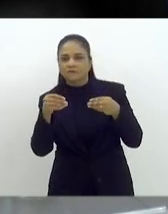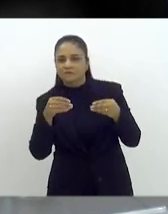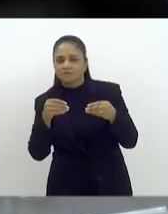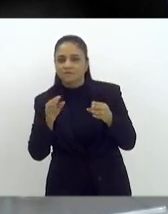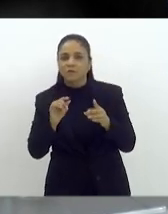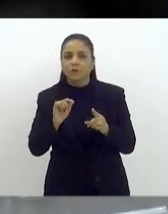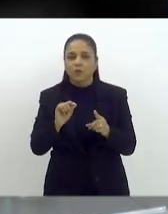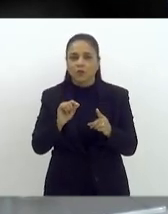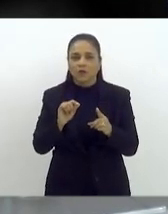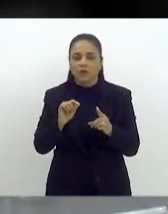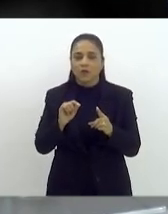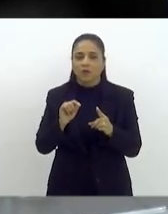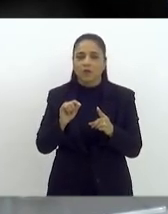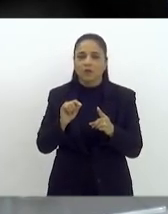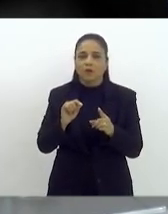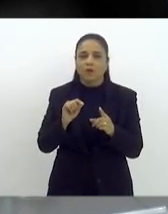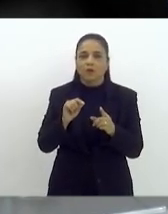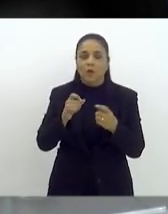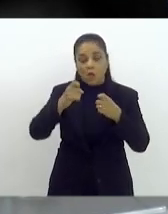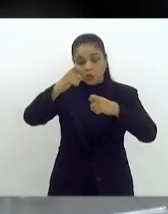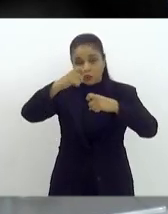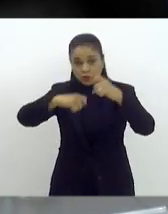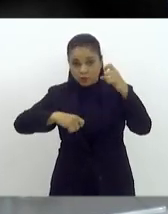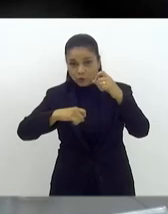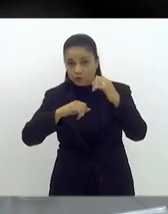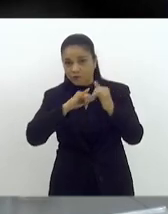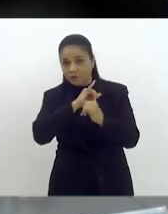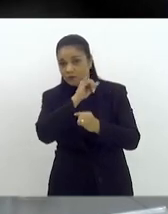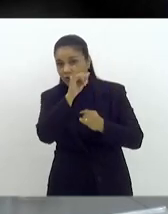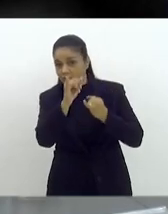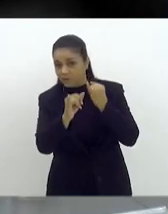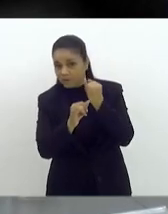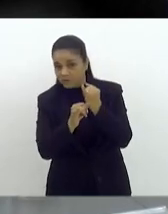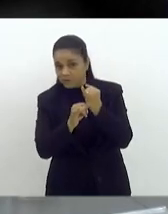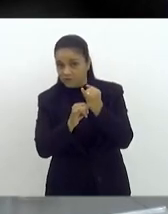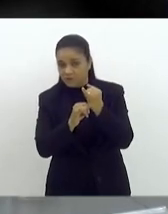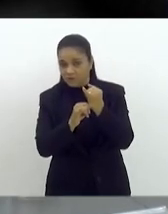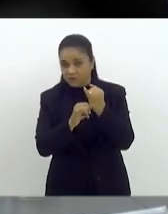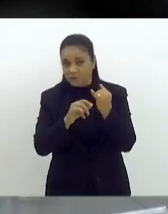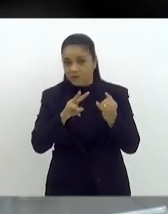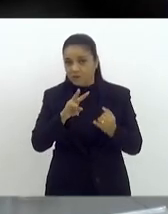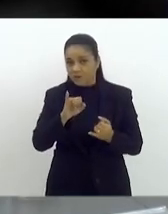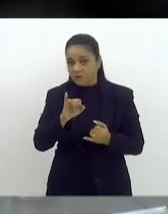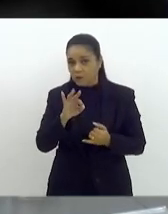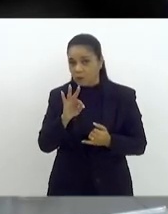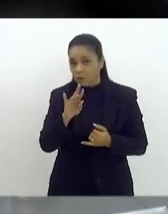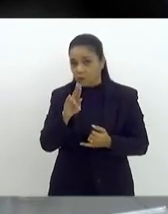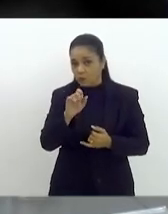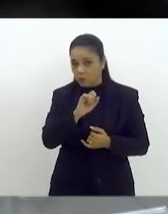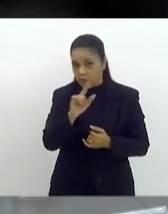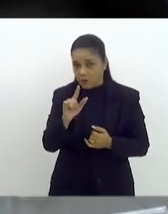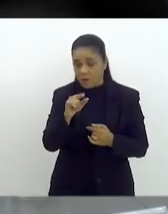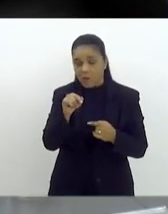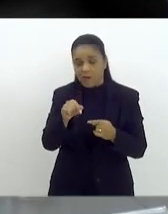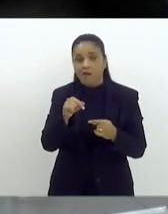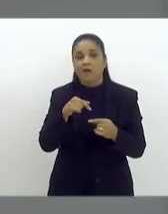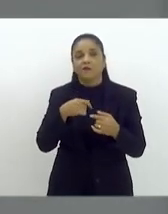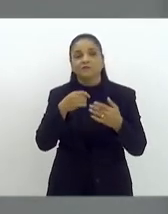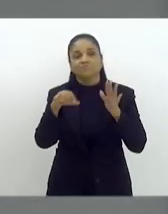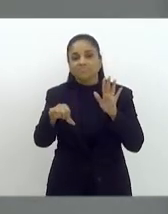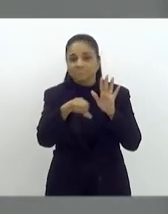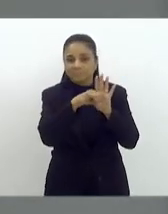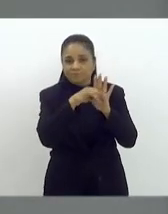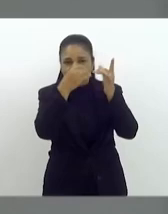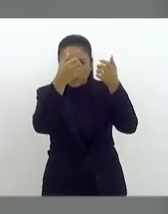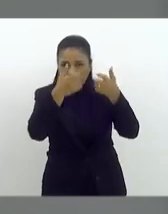se chama o chamado estupro virtual né então o estupro ele como os demais delitos mencionados eles